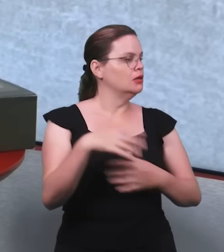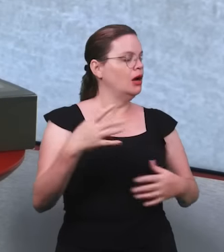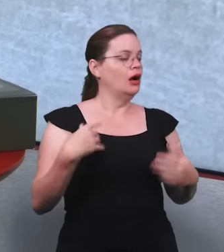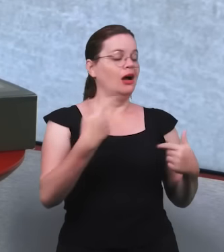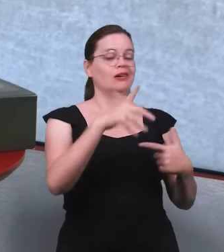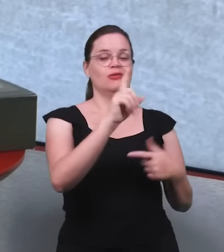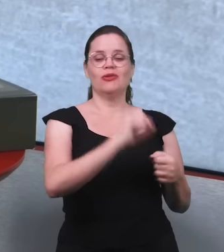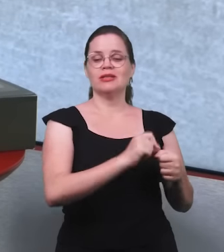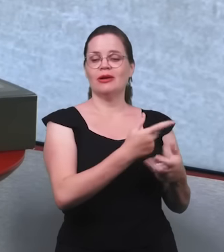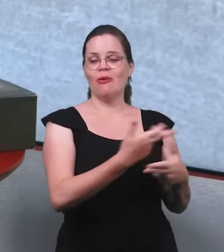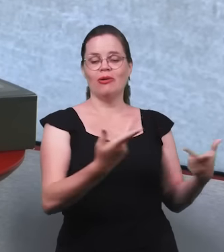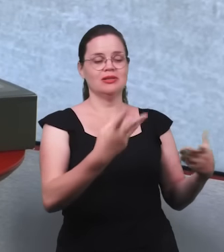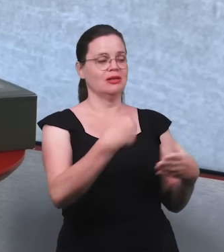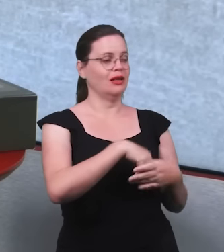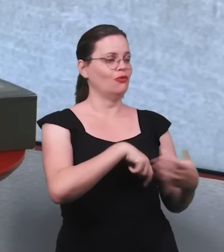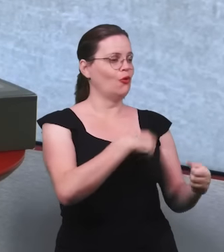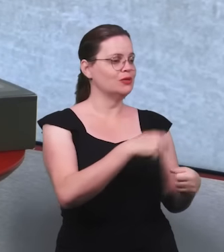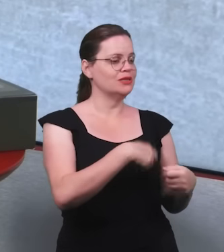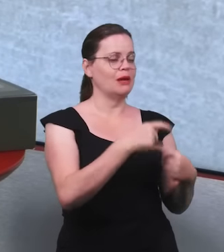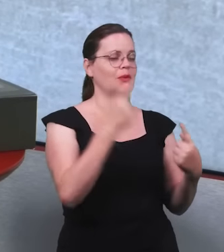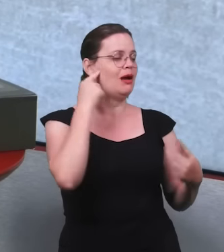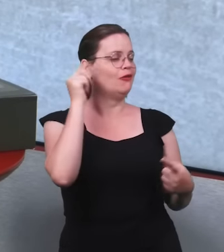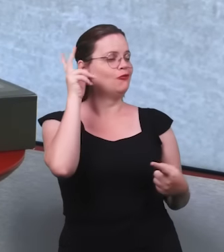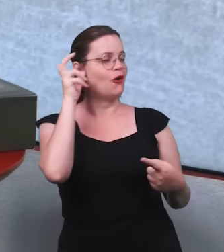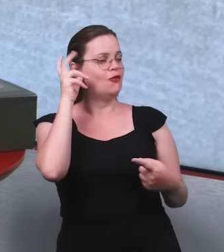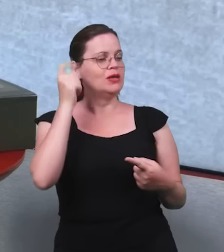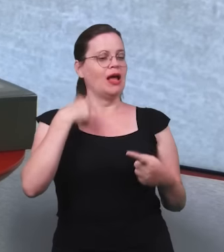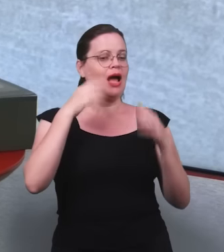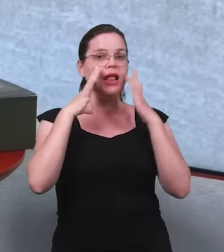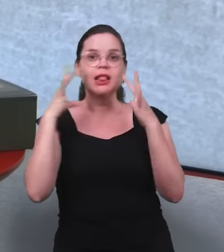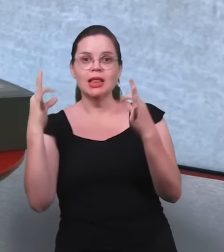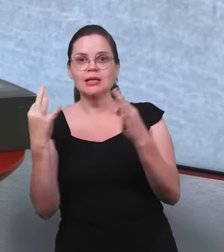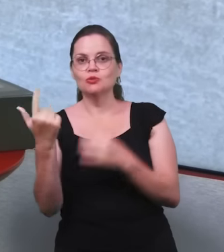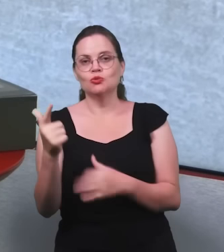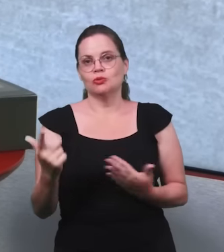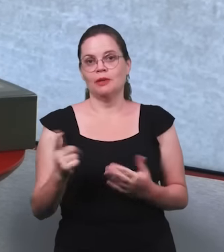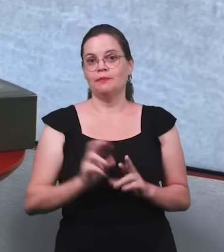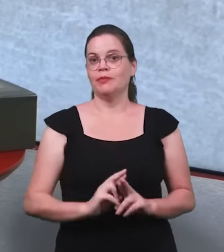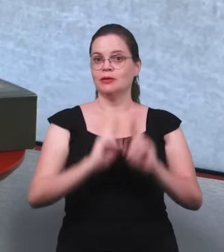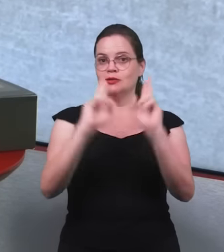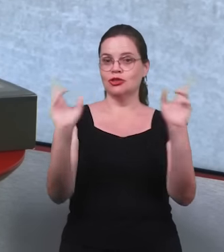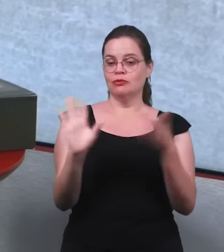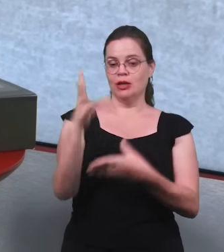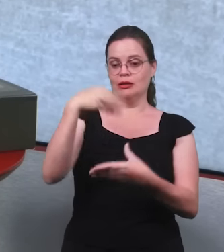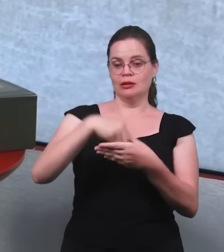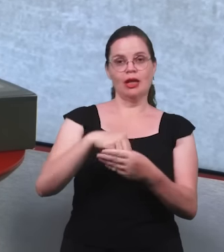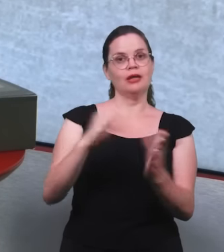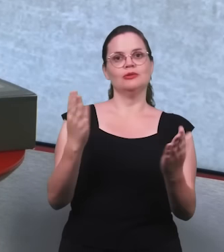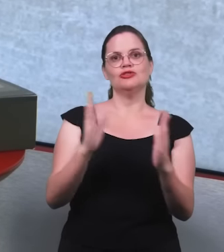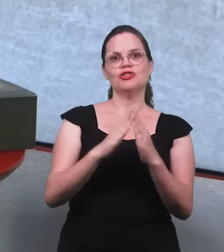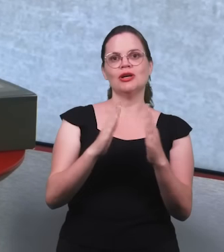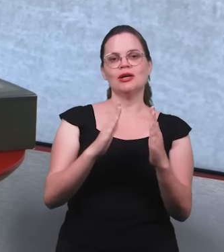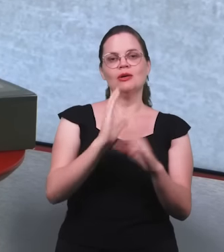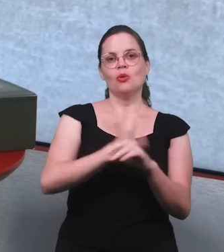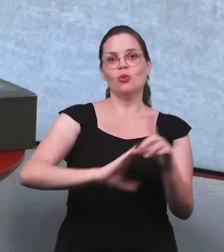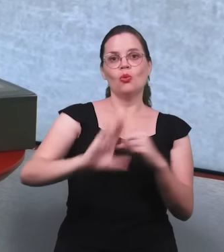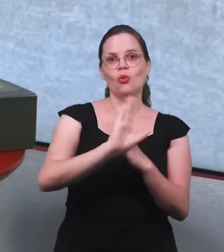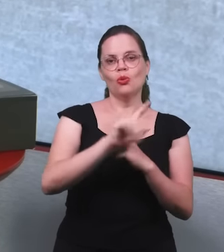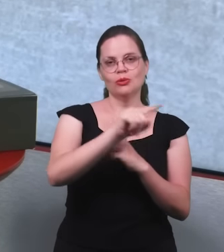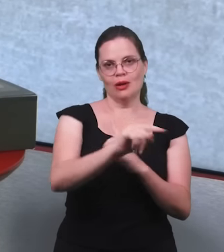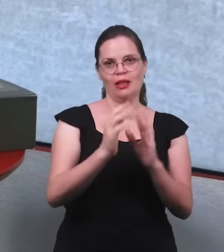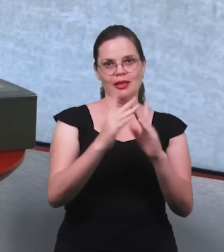tiram da comunhão com os demais que estão lá no culto presencial. Nós podemos assistir, por exemplo,